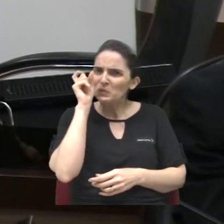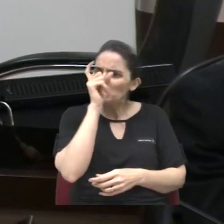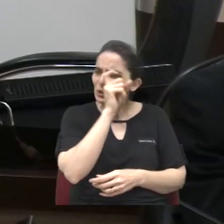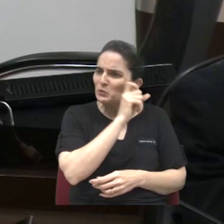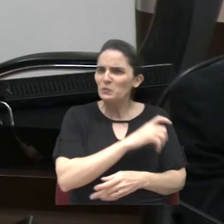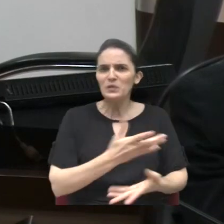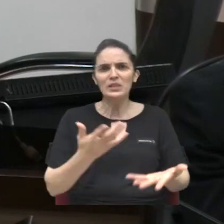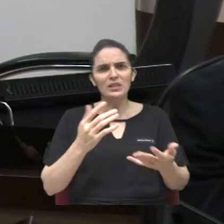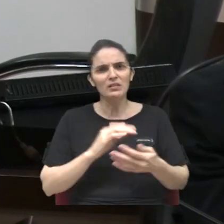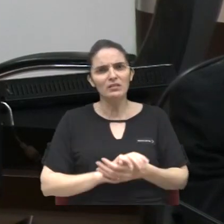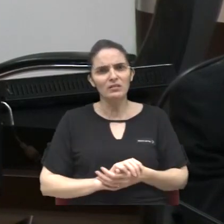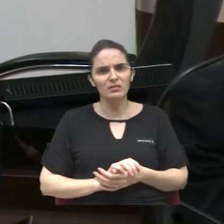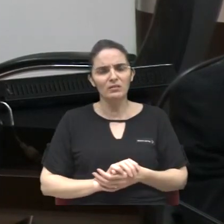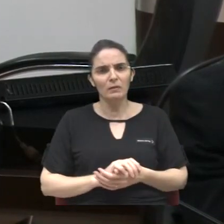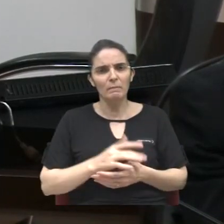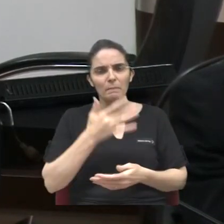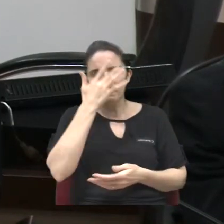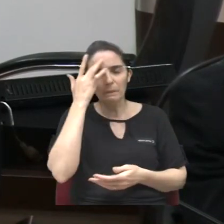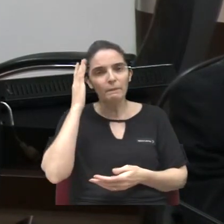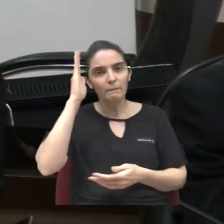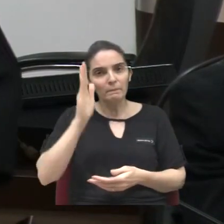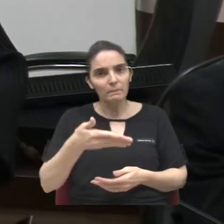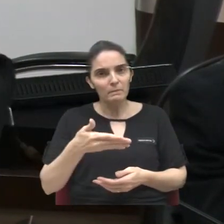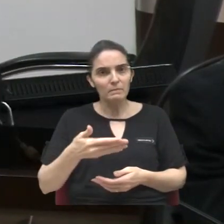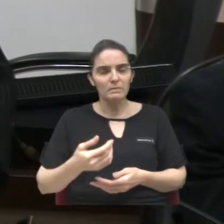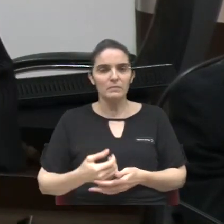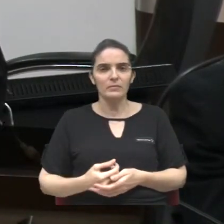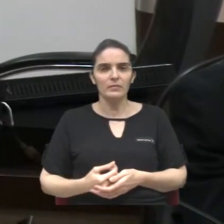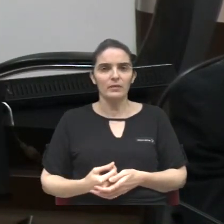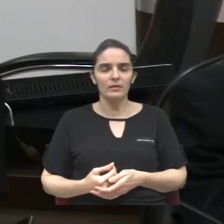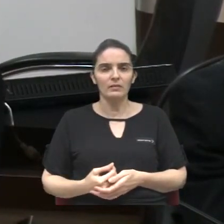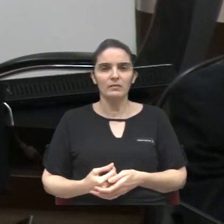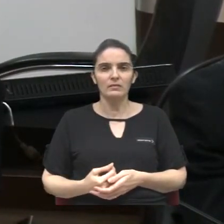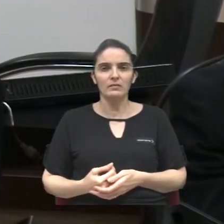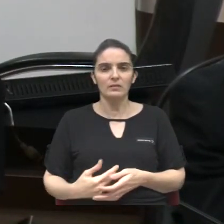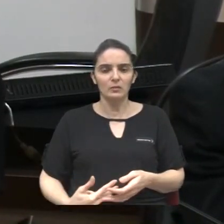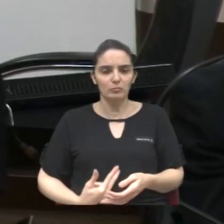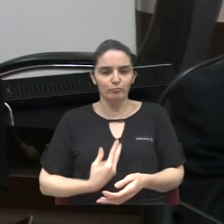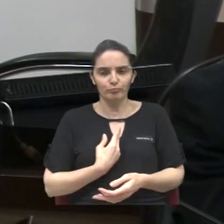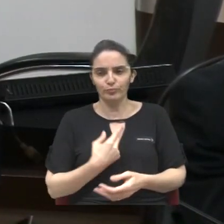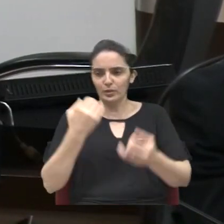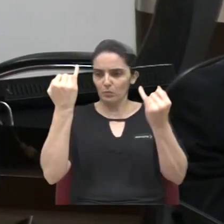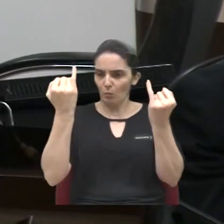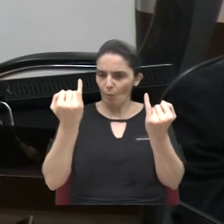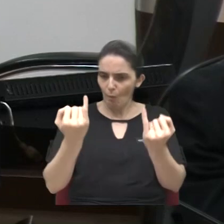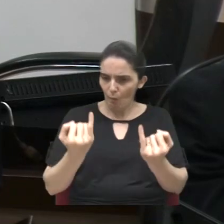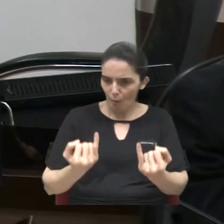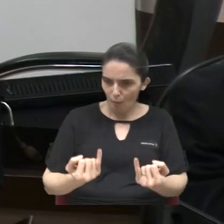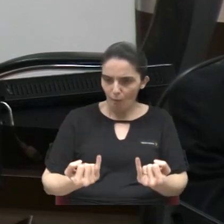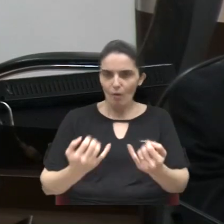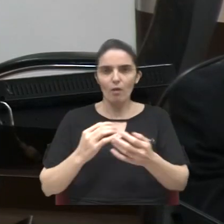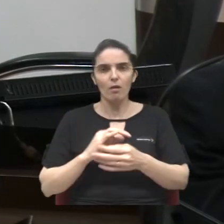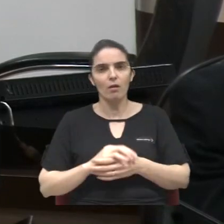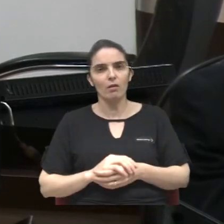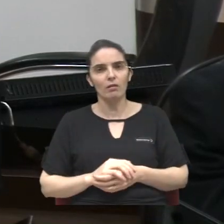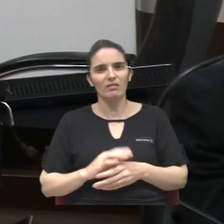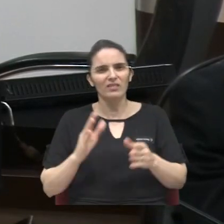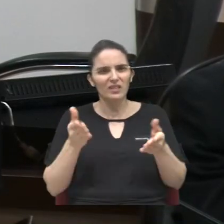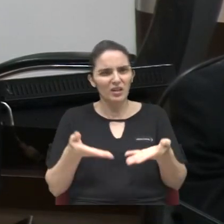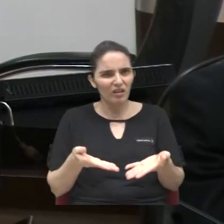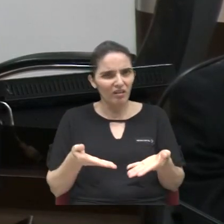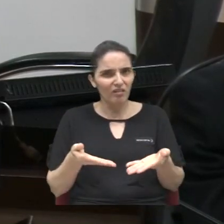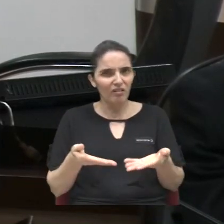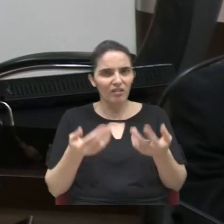fez passou por esse procedimento, esse período aí tem que emagrecer, passou pela cirurgia, e agora essa palavra que você